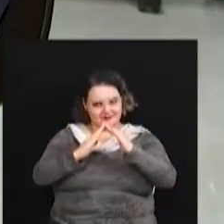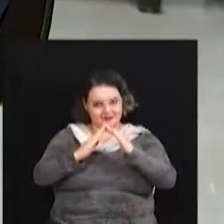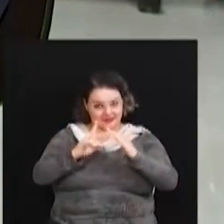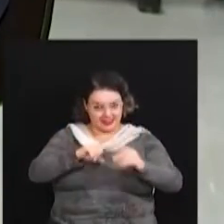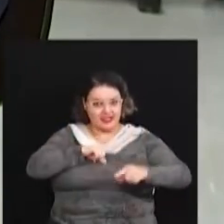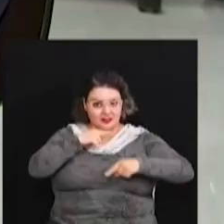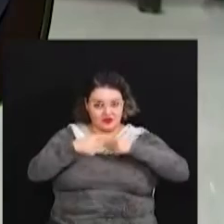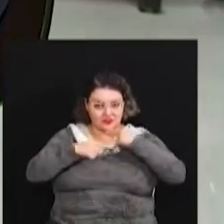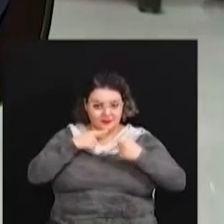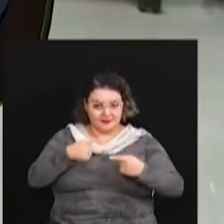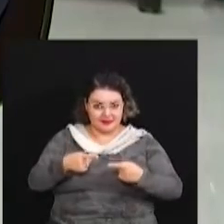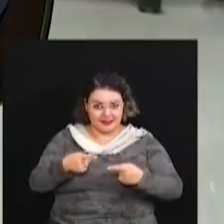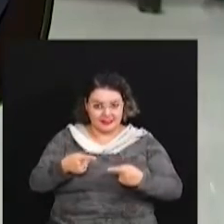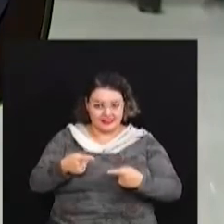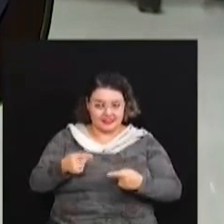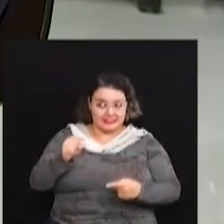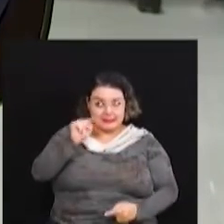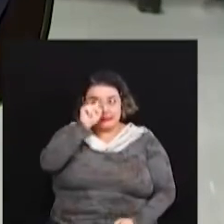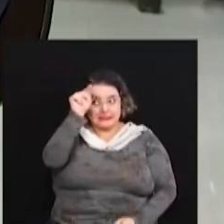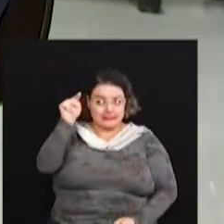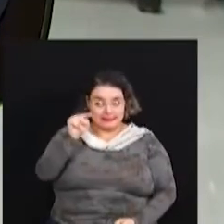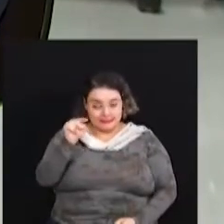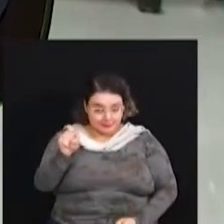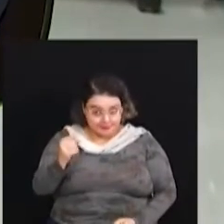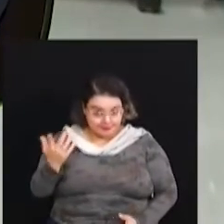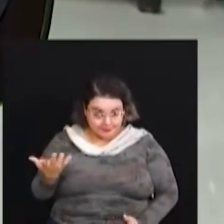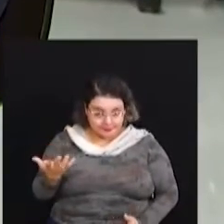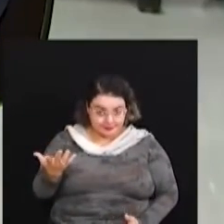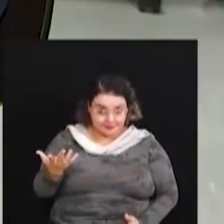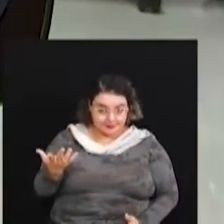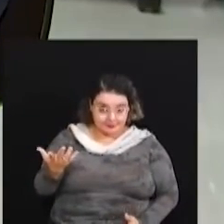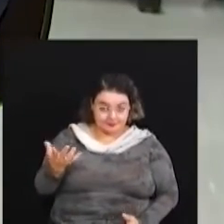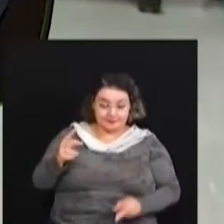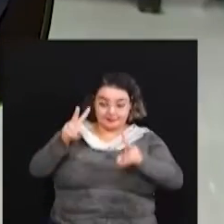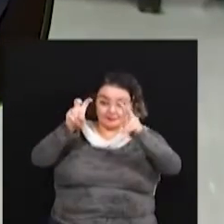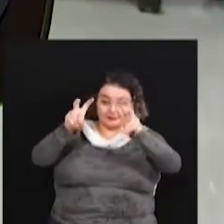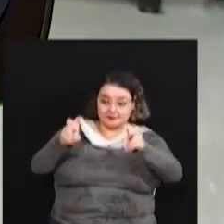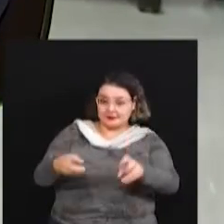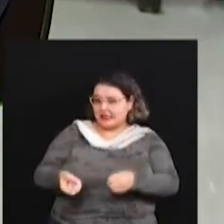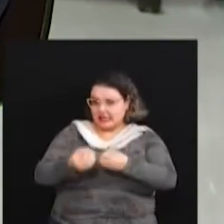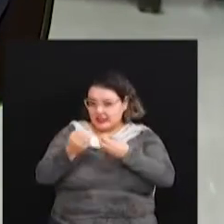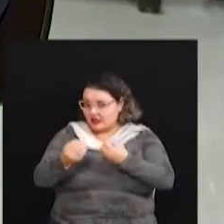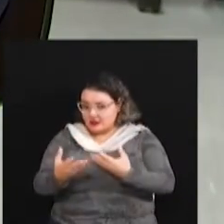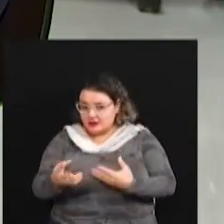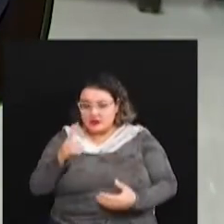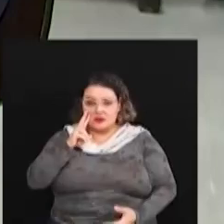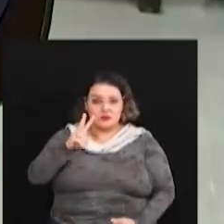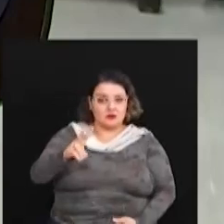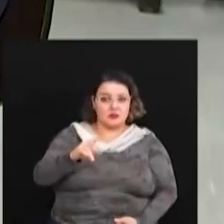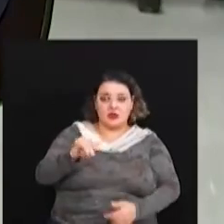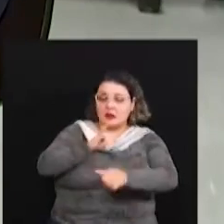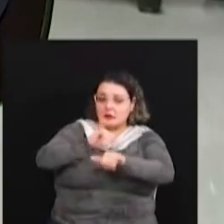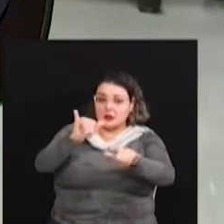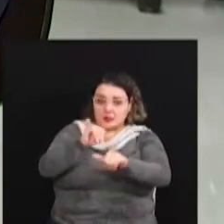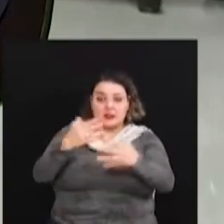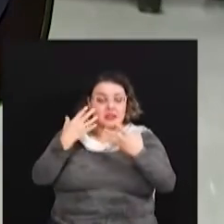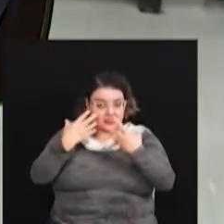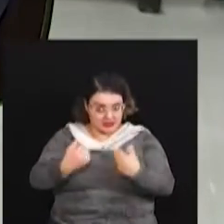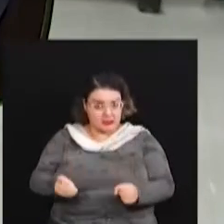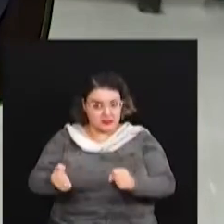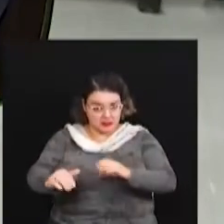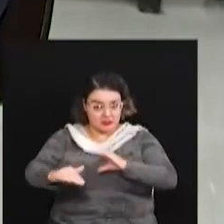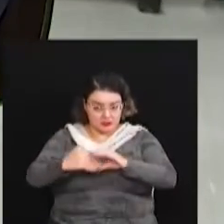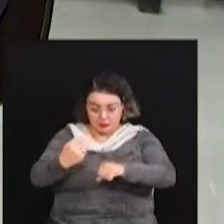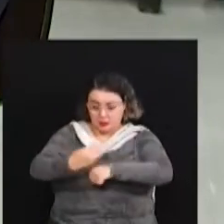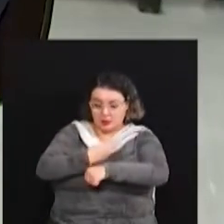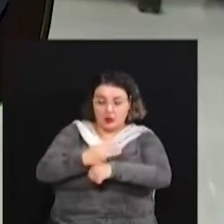casa, tem alguma dúvida? Pintou aí alguma dúvida sobre uma informação que você viu, uma mensagem que você recebeu